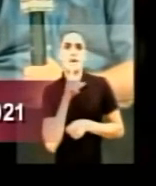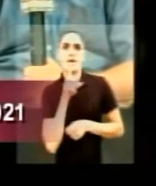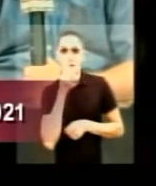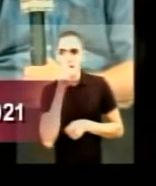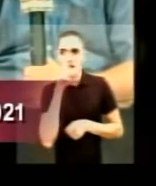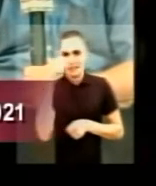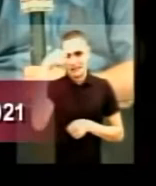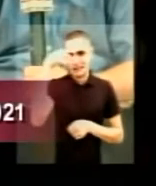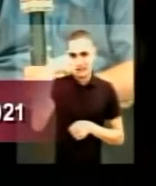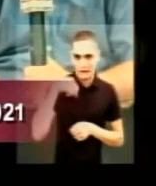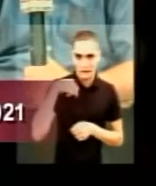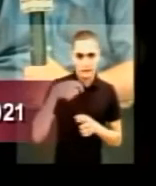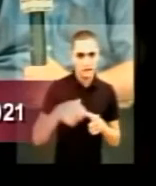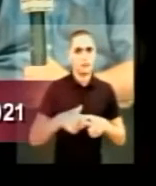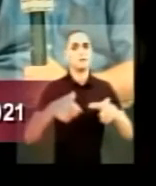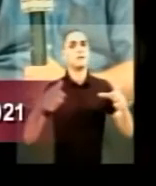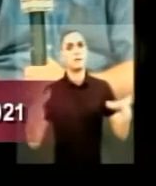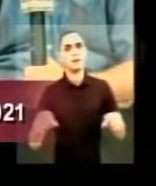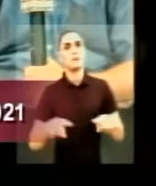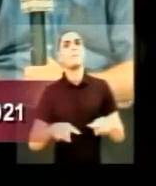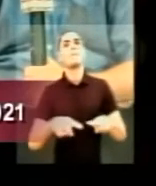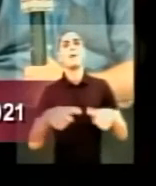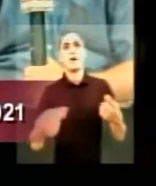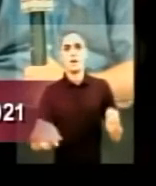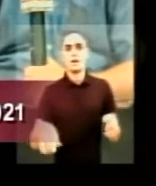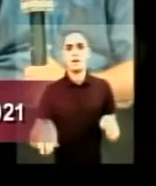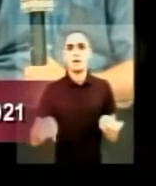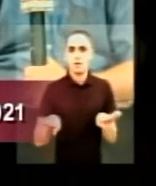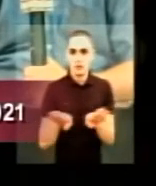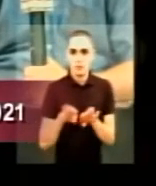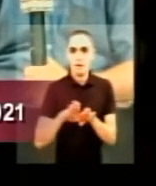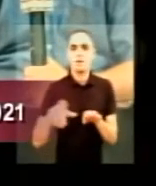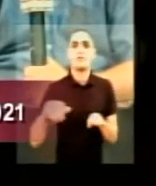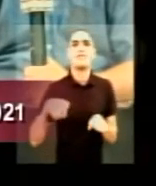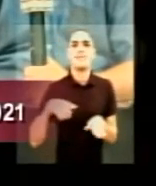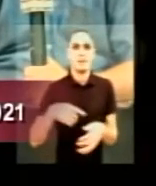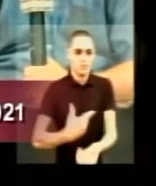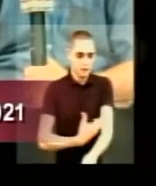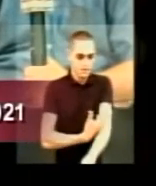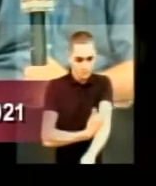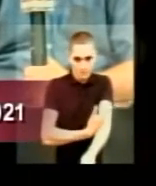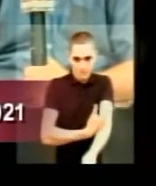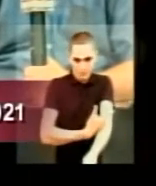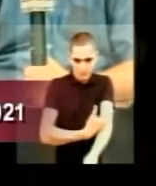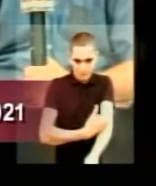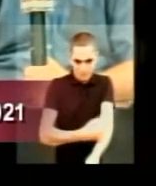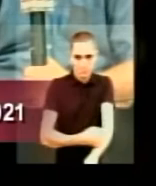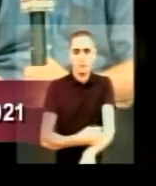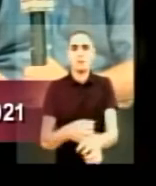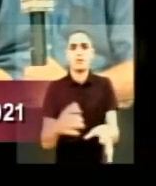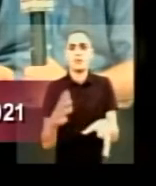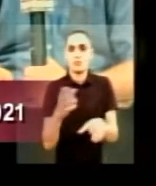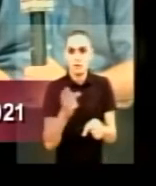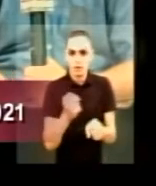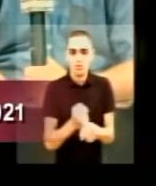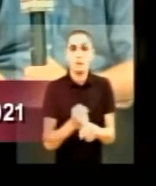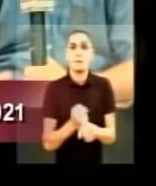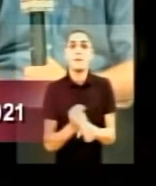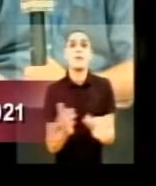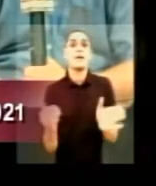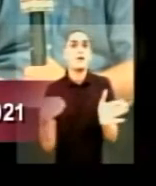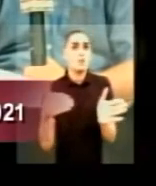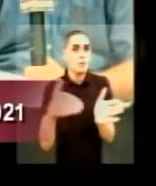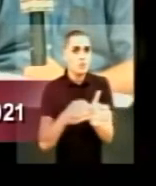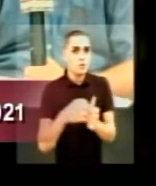do PCR. E, nas últimas 24 horas, nós